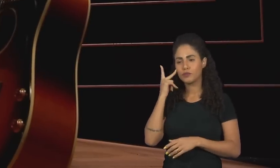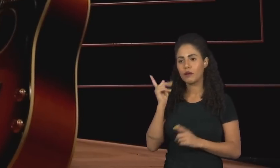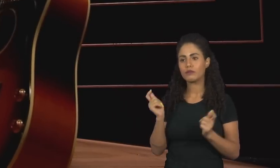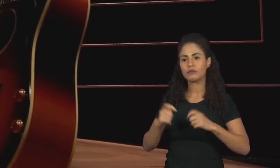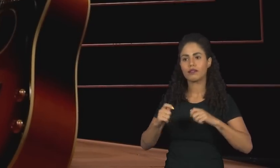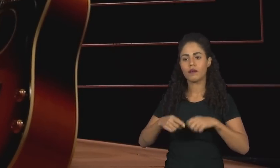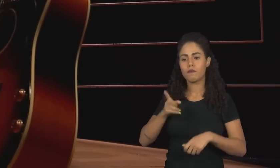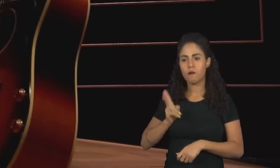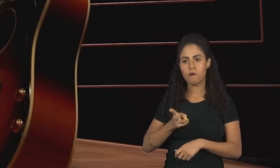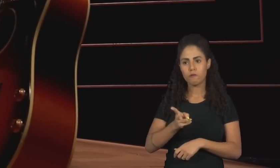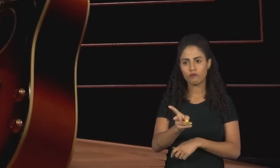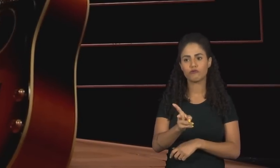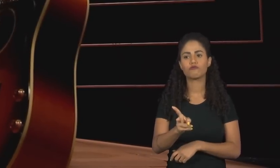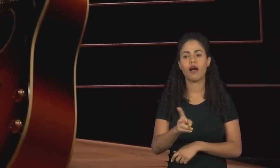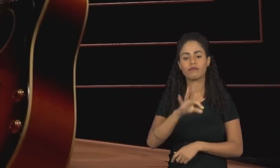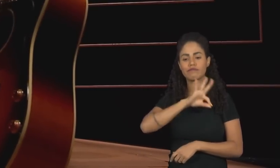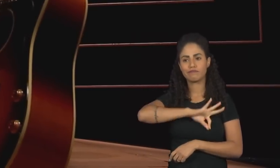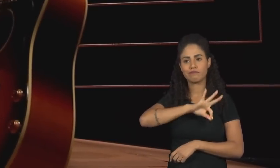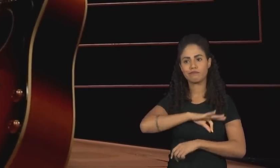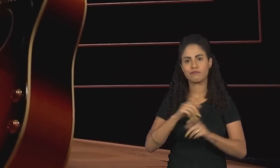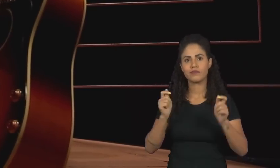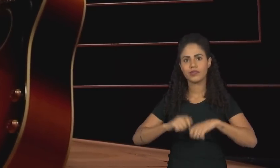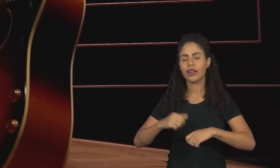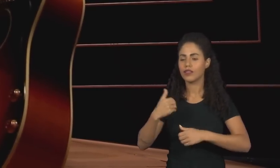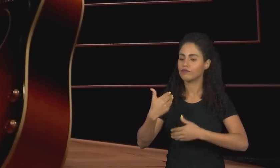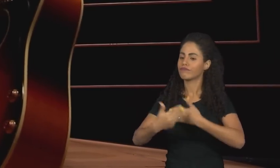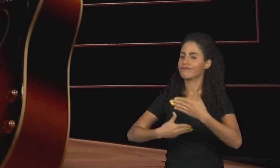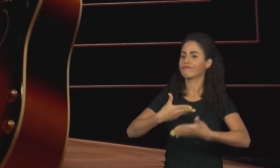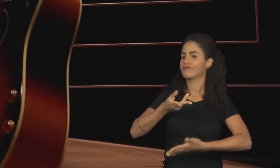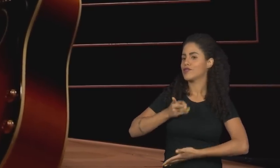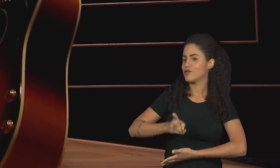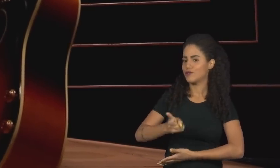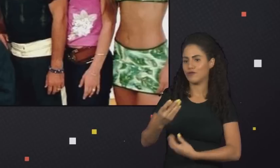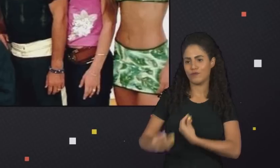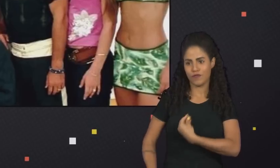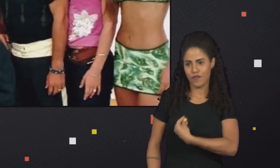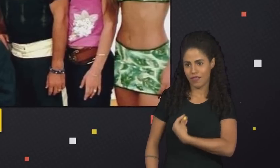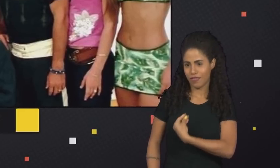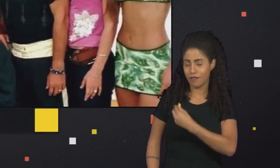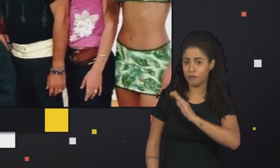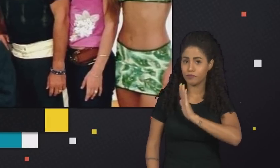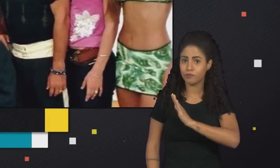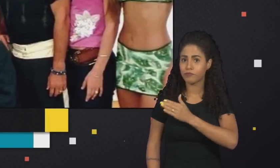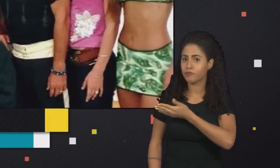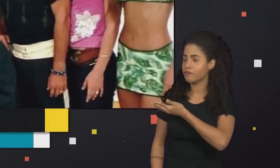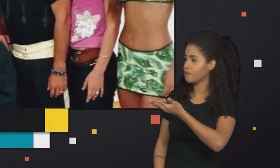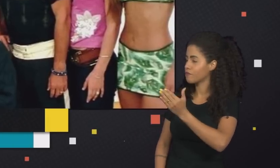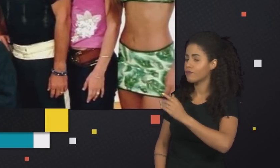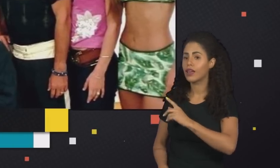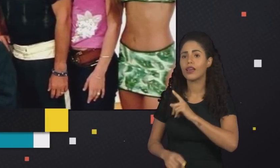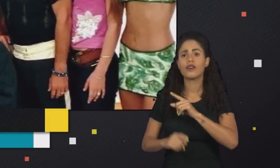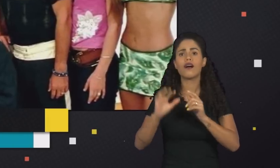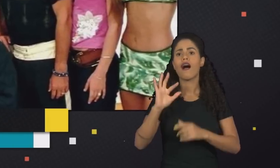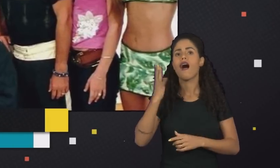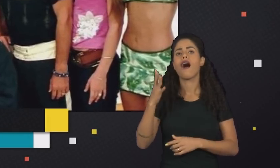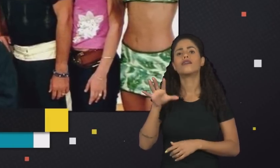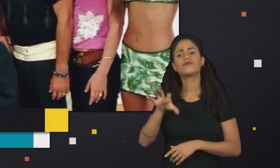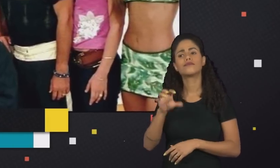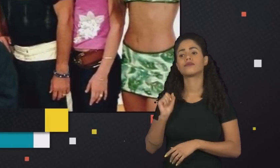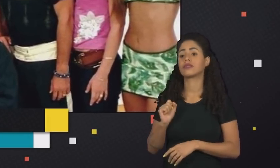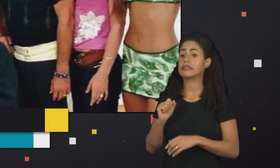Bossa Furiosa, Cycle 69, vamos, né, na minha caminhada. Então foi isso. E